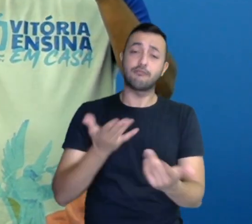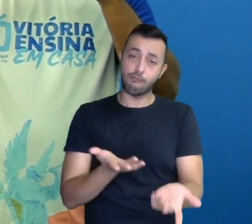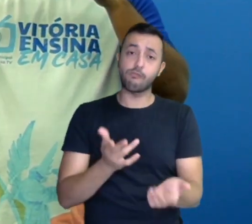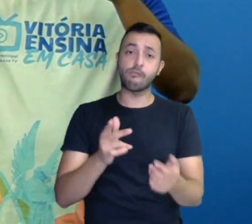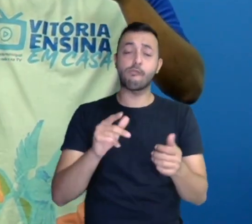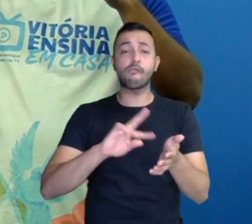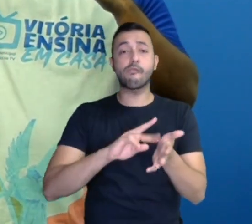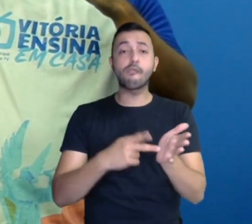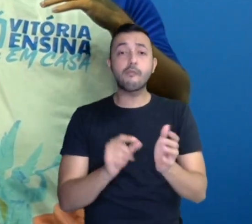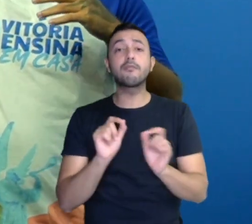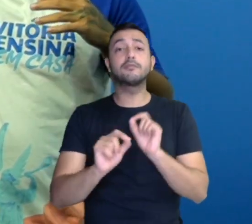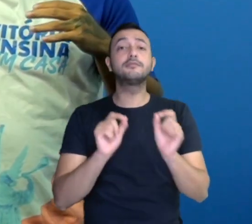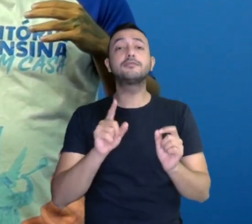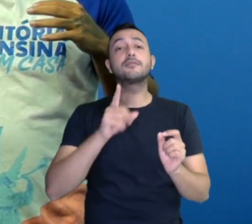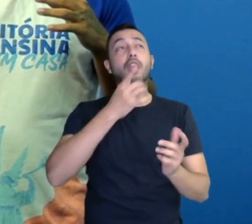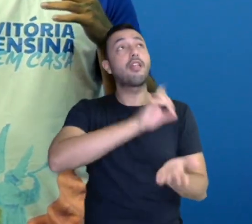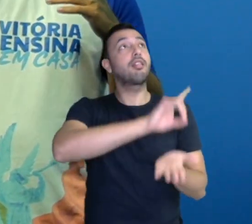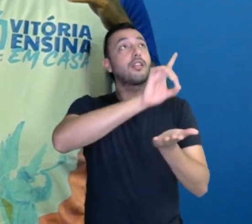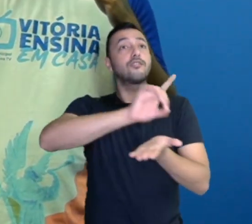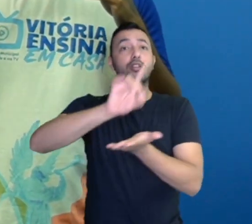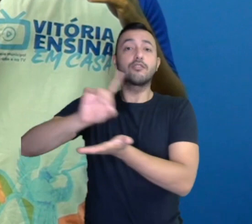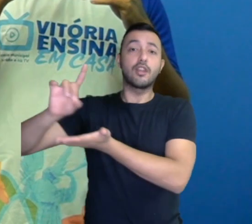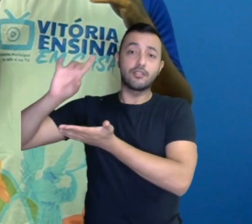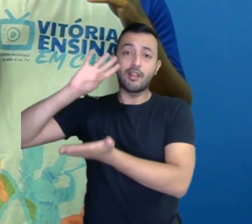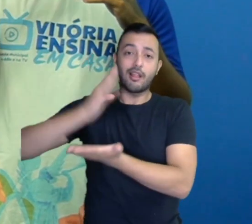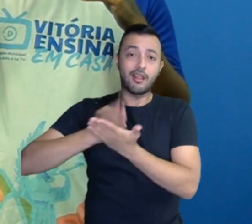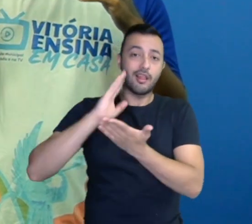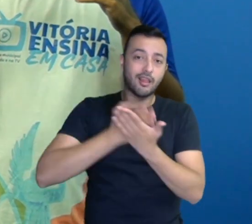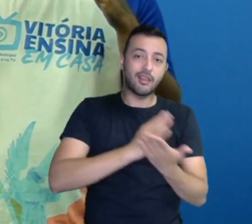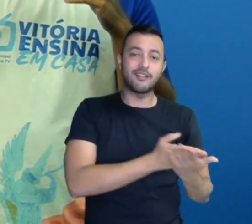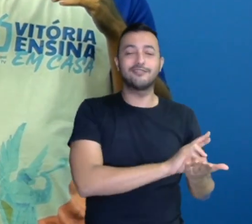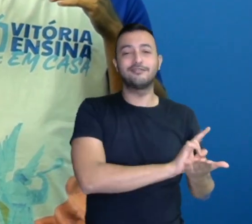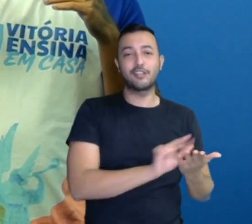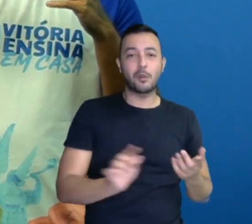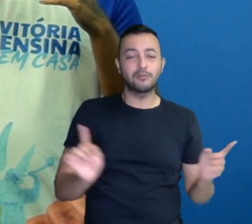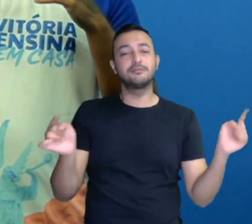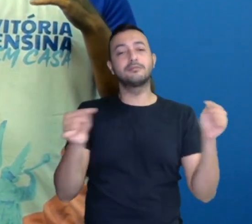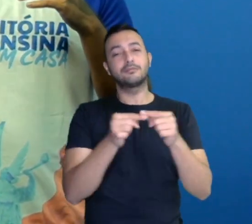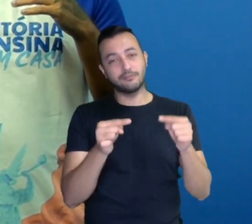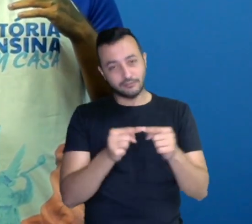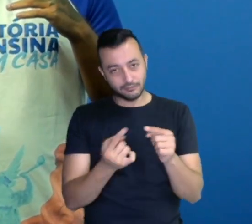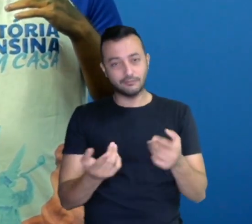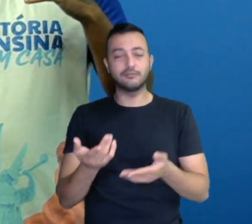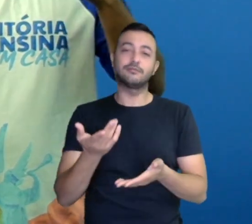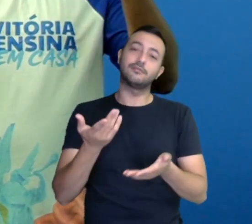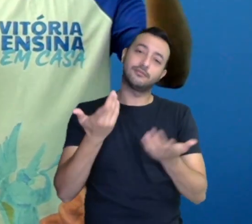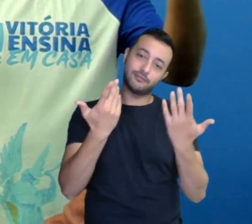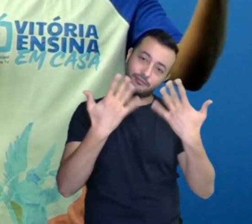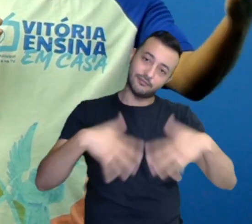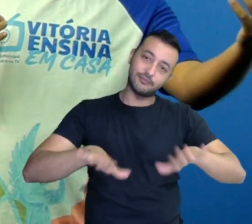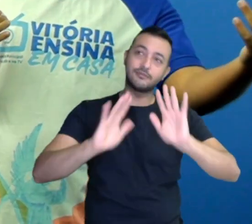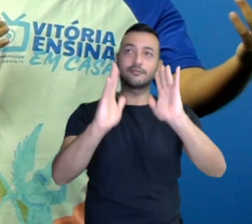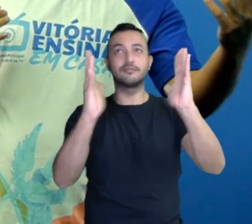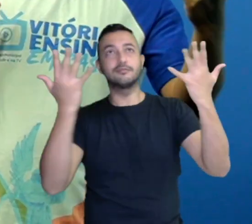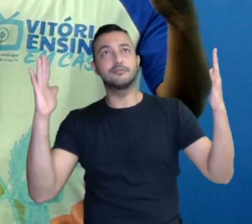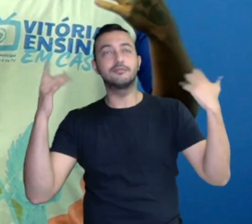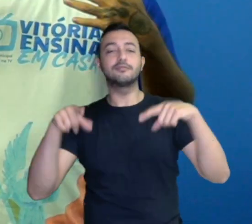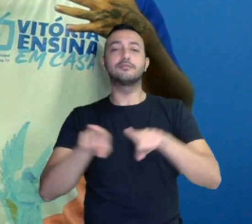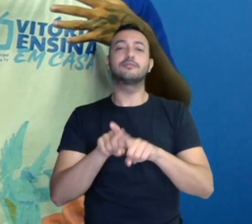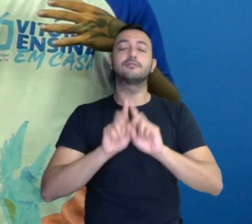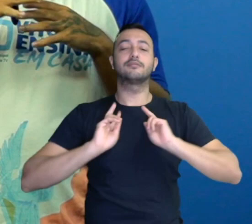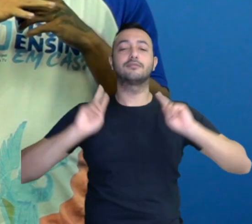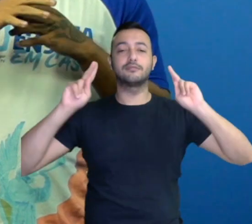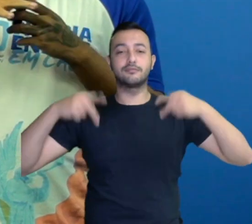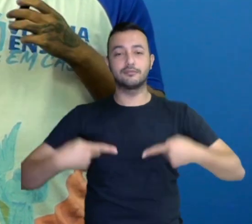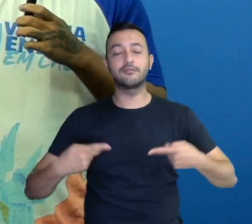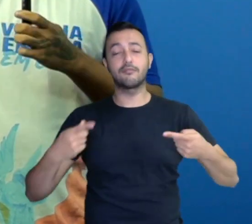quer dizer que eles acreditavam em mais de uma divindade. E essas divindades estavam relacionadas aos aspectos da natureza e aos aspectos humanos. É tanto que